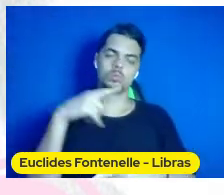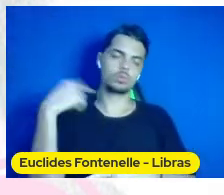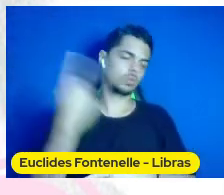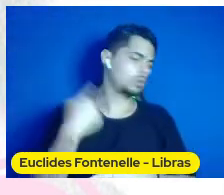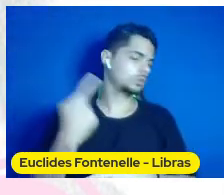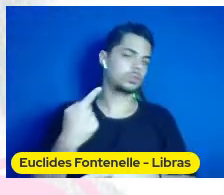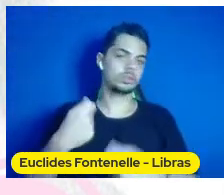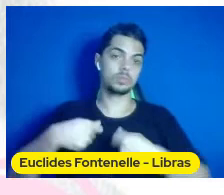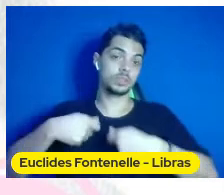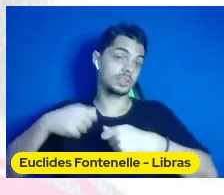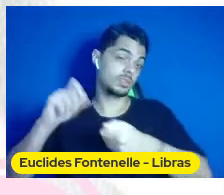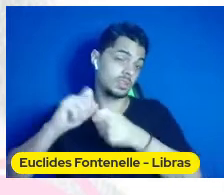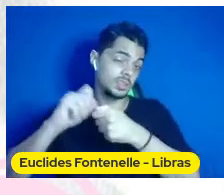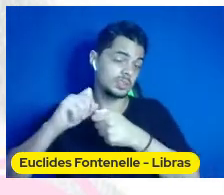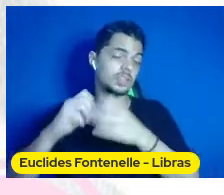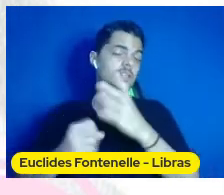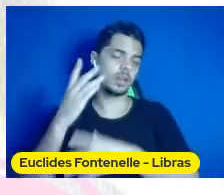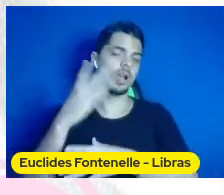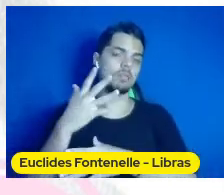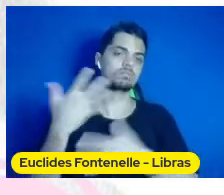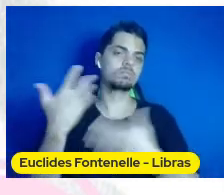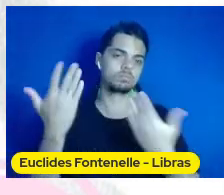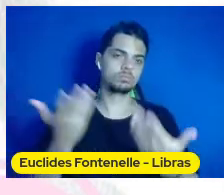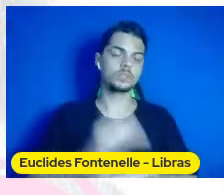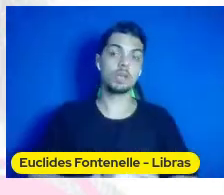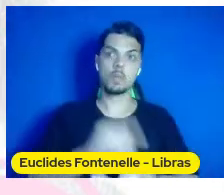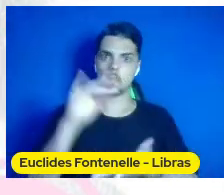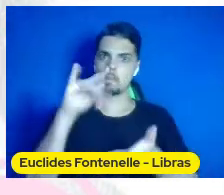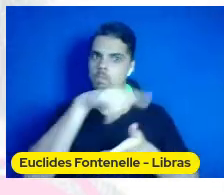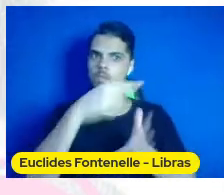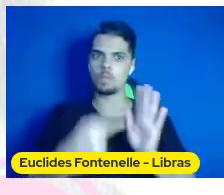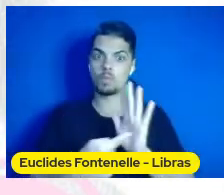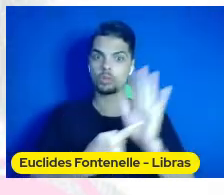essa veracidade no filme. Então,